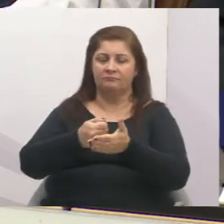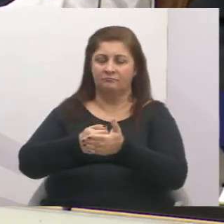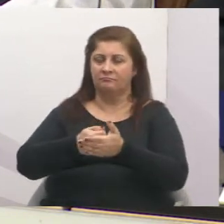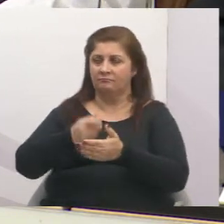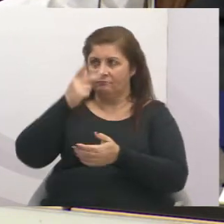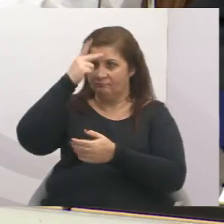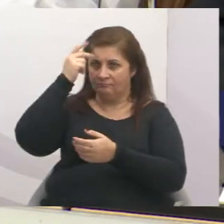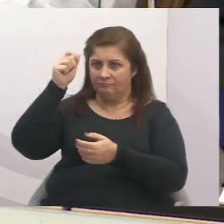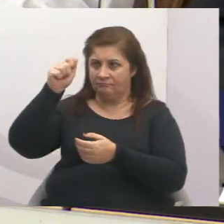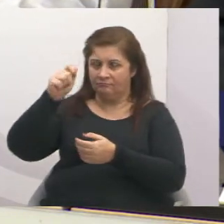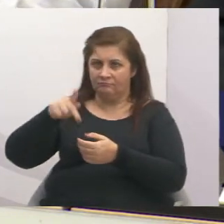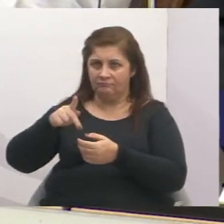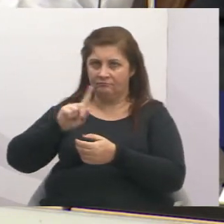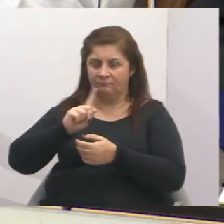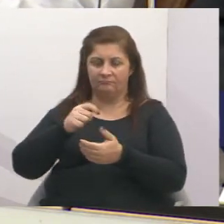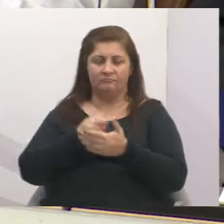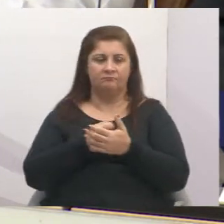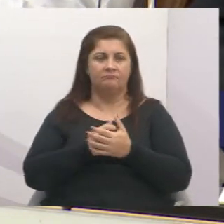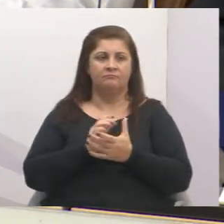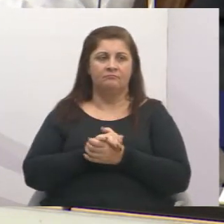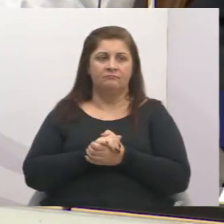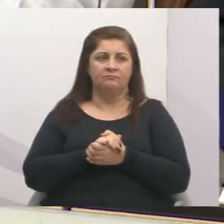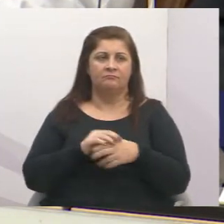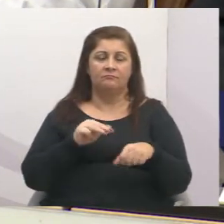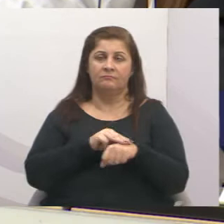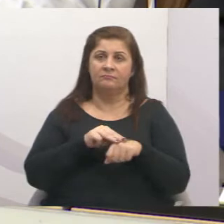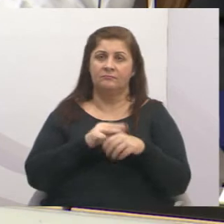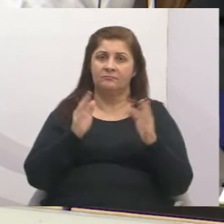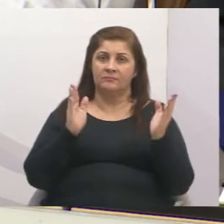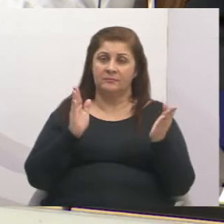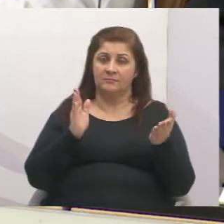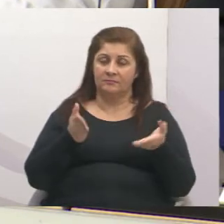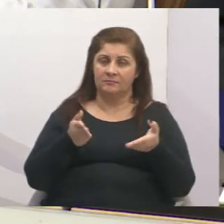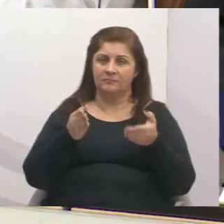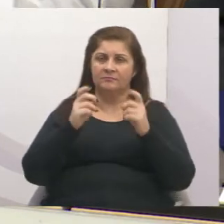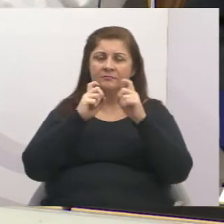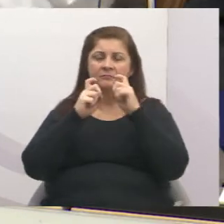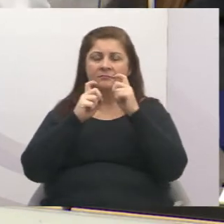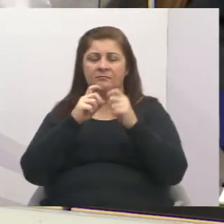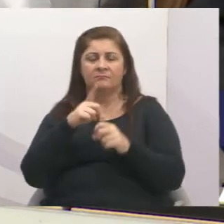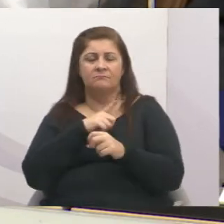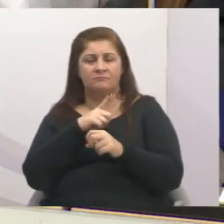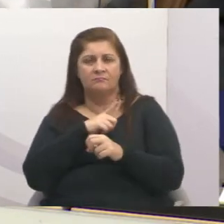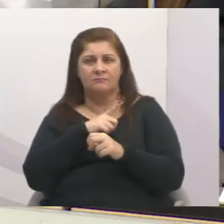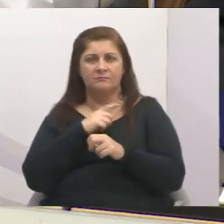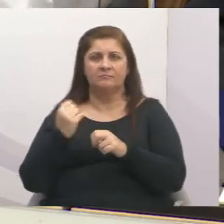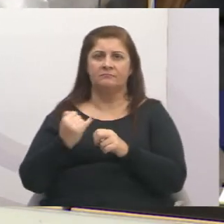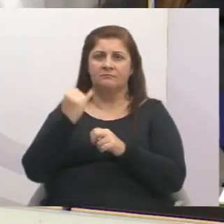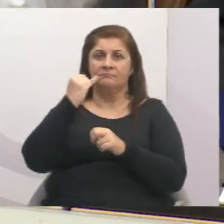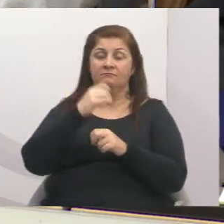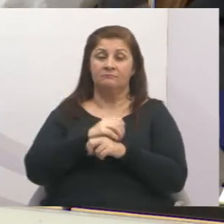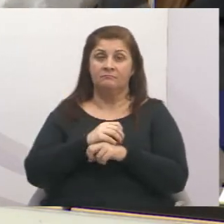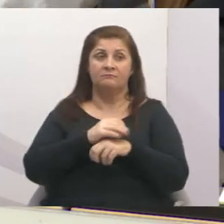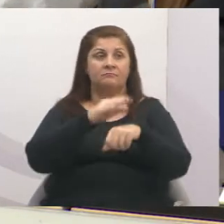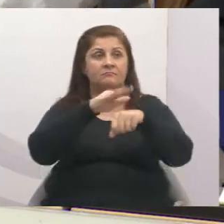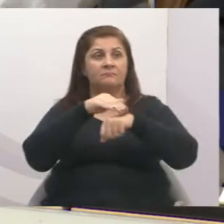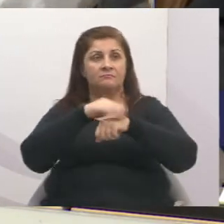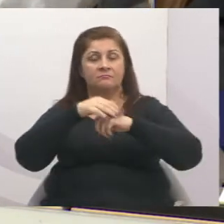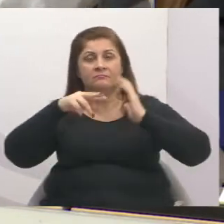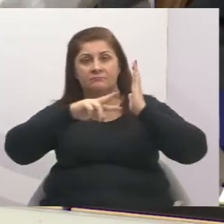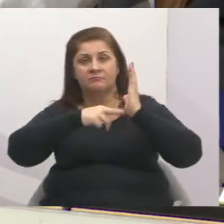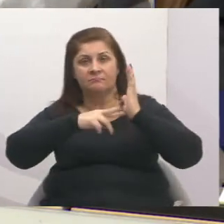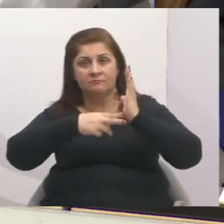servidores. E essa discussão que a gente está fazendo aqui, dessas reuniões que houve, a importância que é de chamar os sindicatos